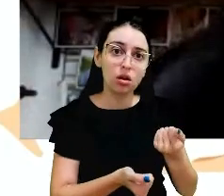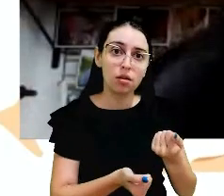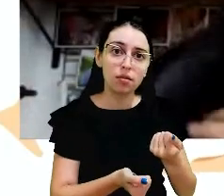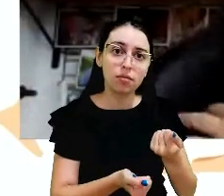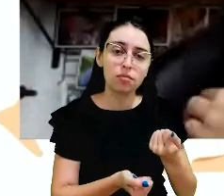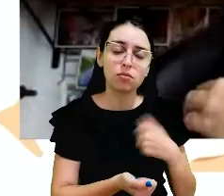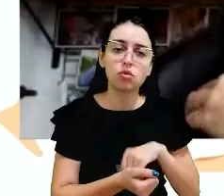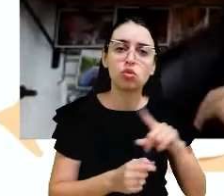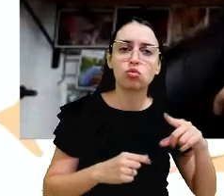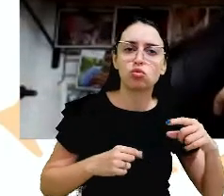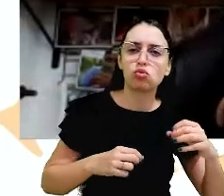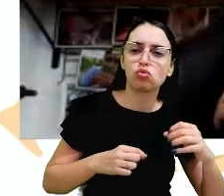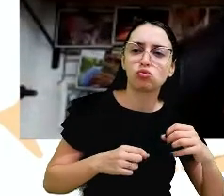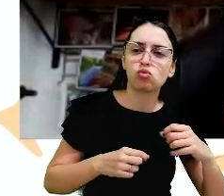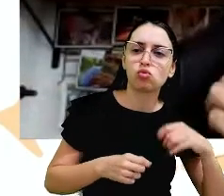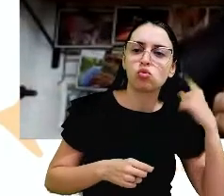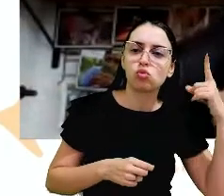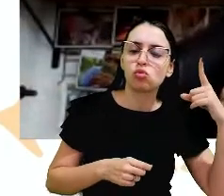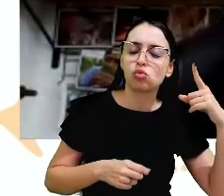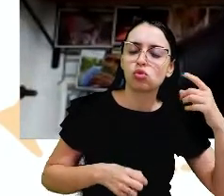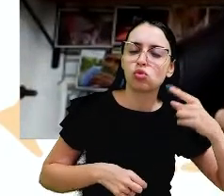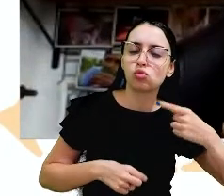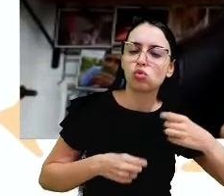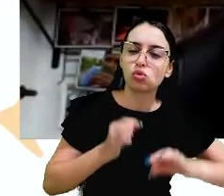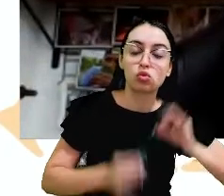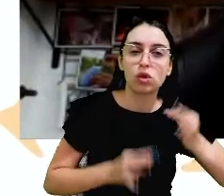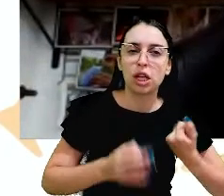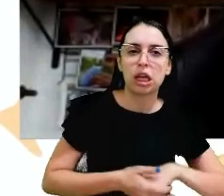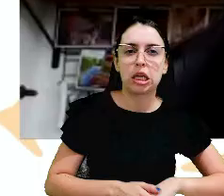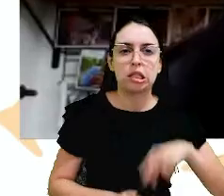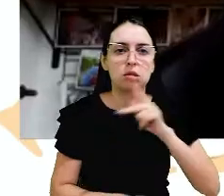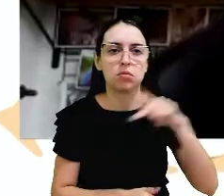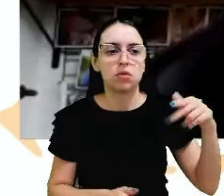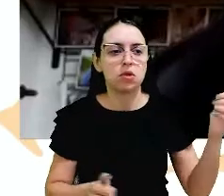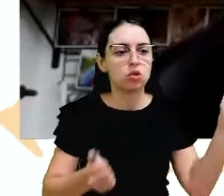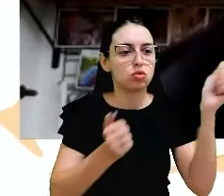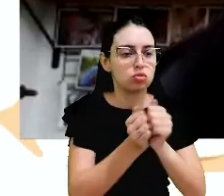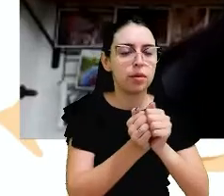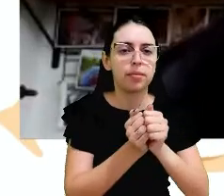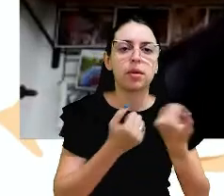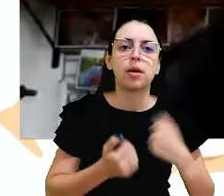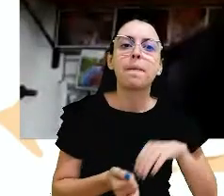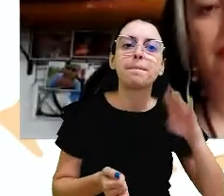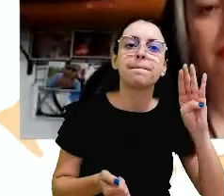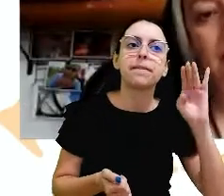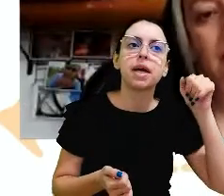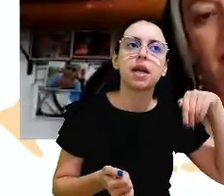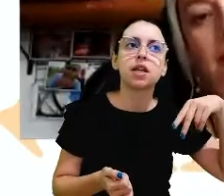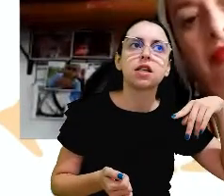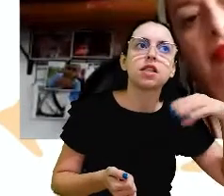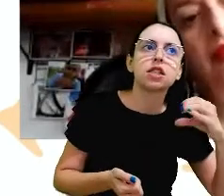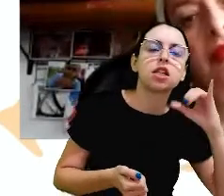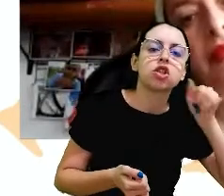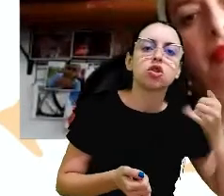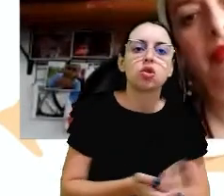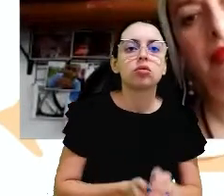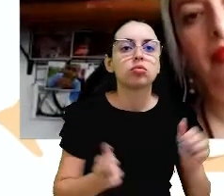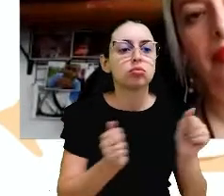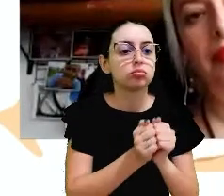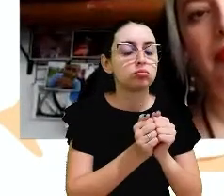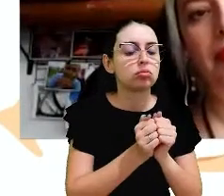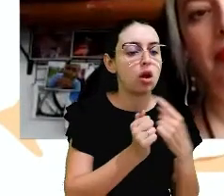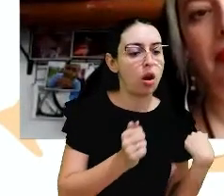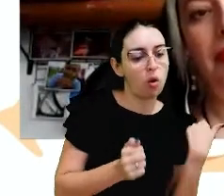queridas juízas e professoras a integrarem a BMCJ. O nosso projeto atual, Nós Junto Delas, é